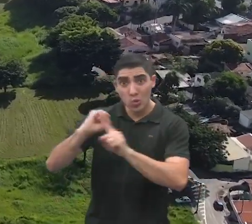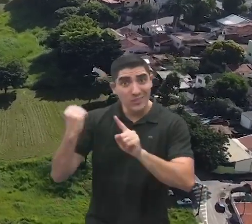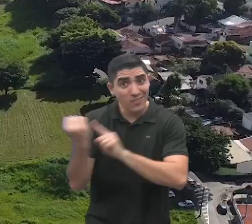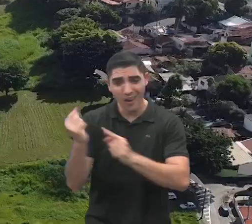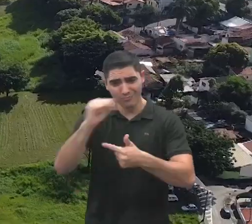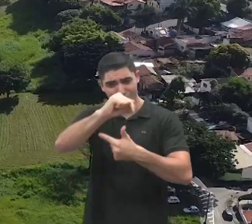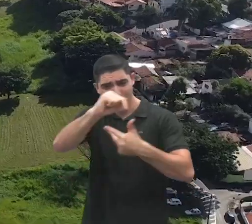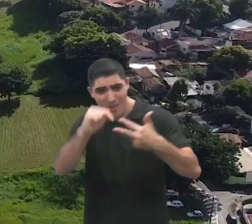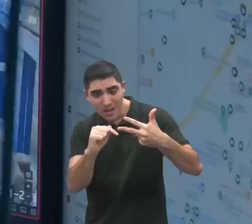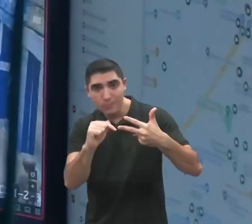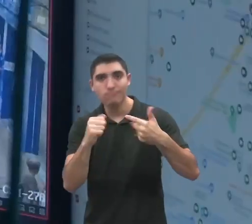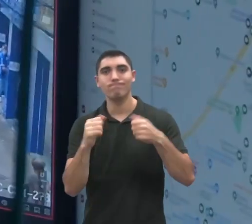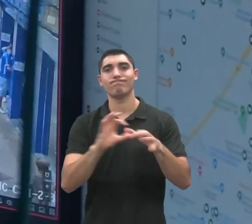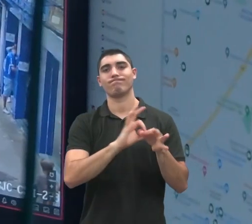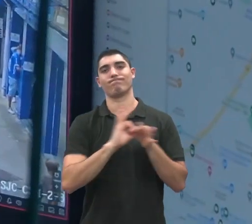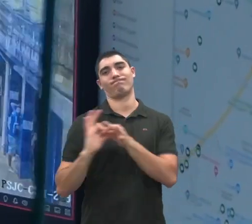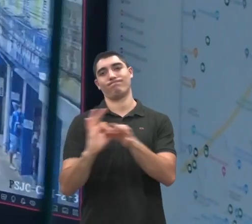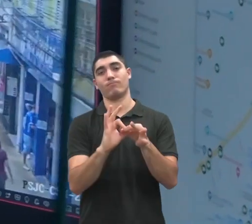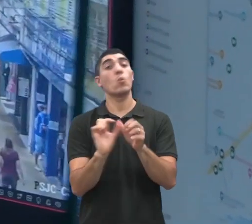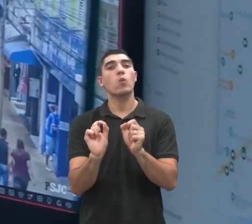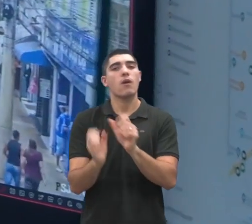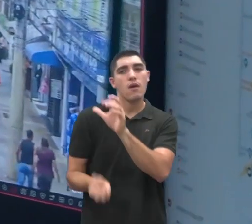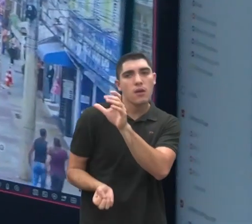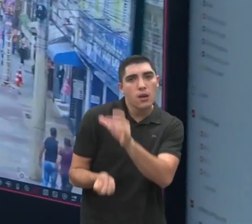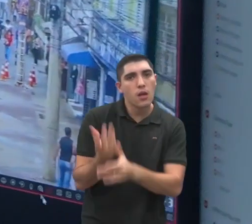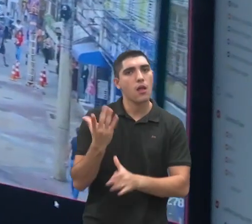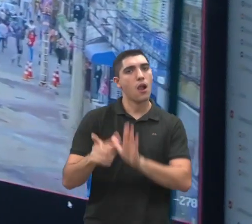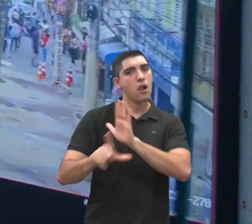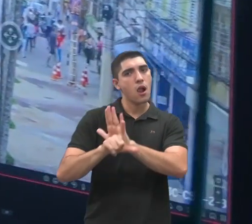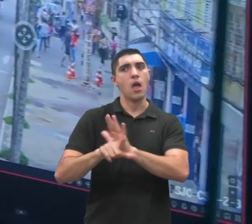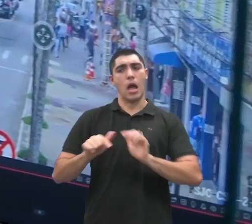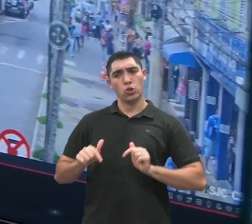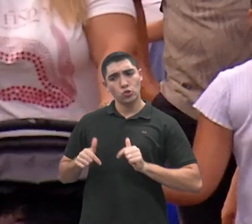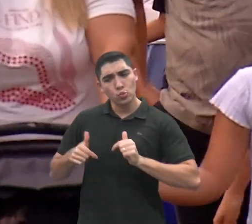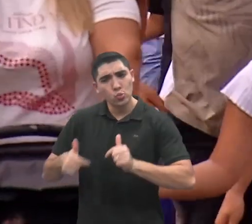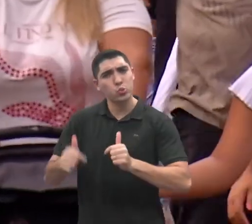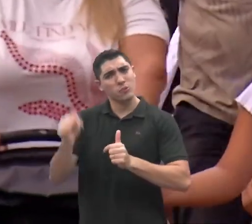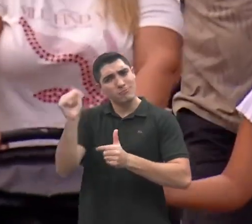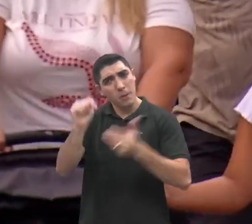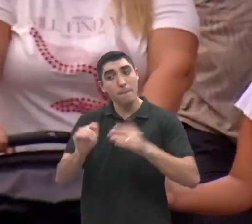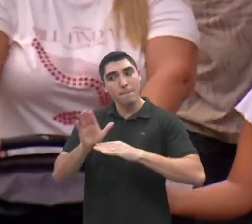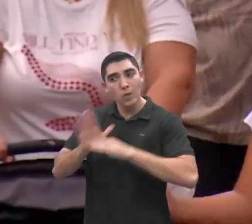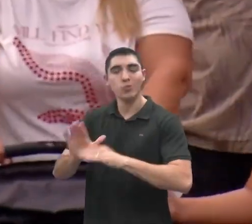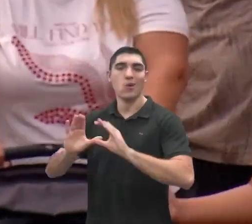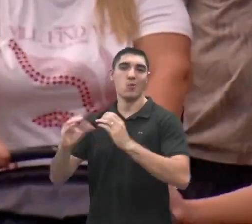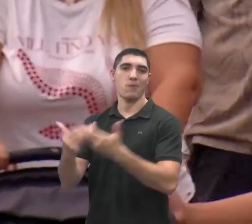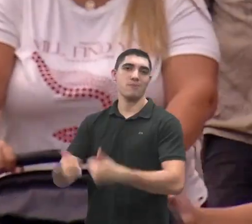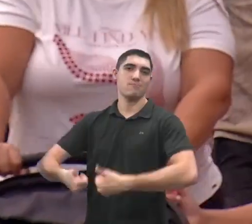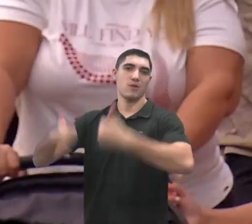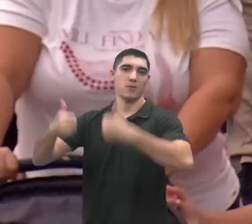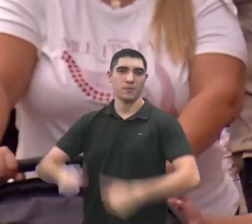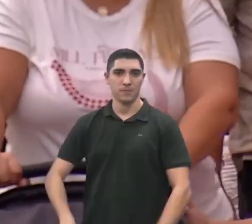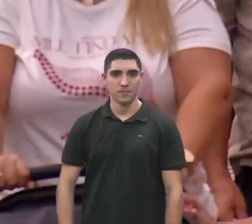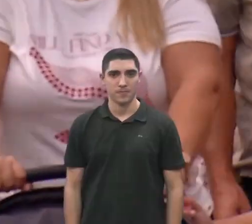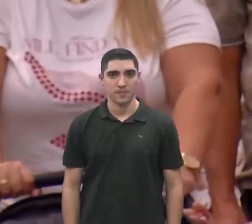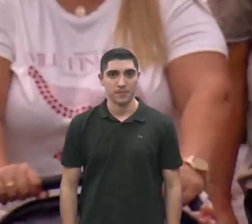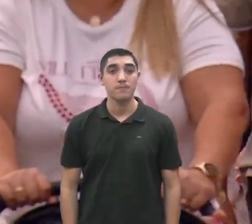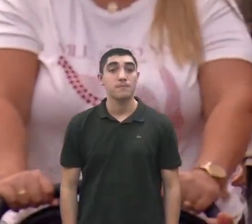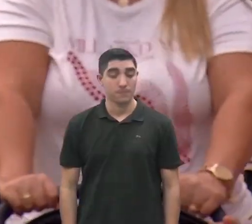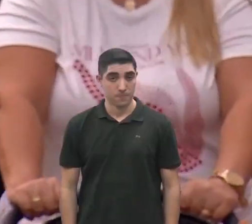a sociedade civil trabalhem juntos na construção de políticas que atendam às demandas da